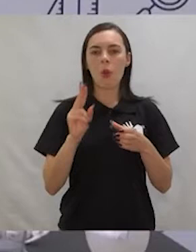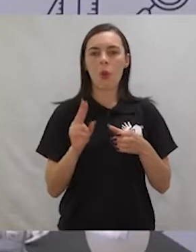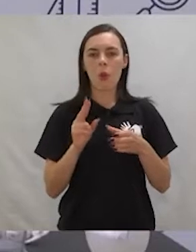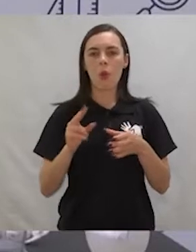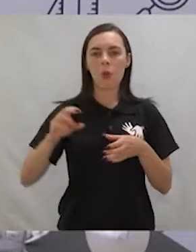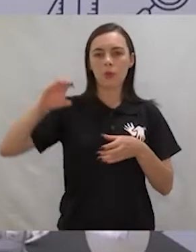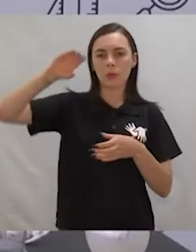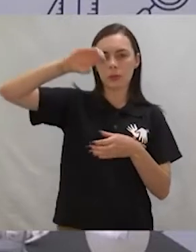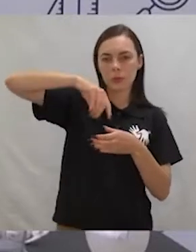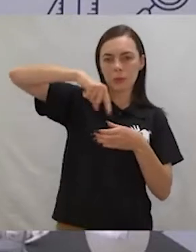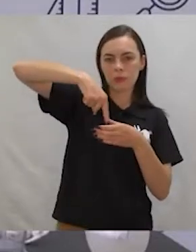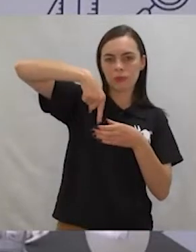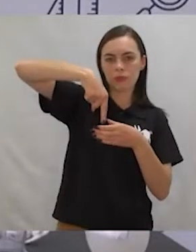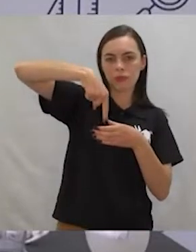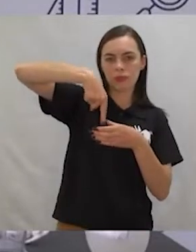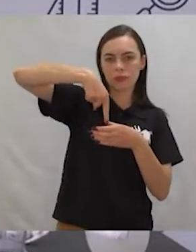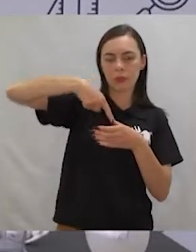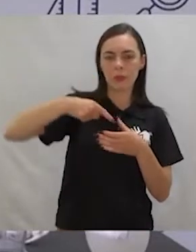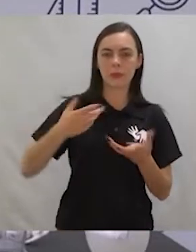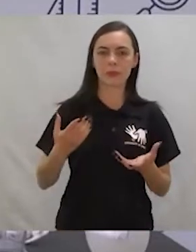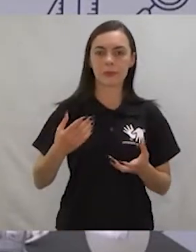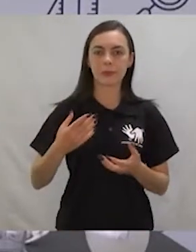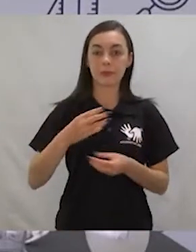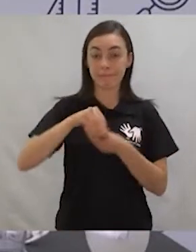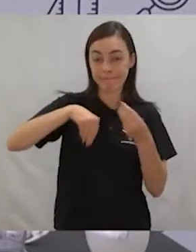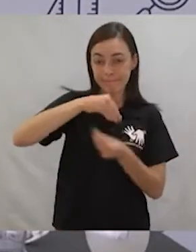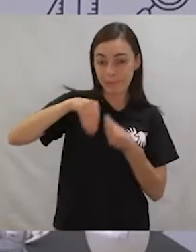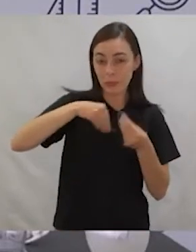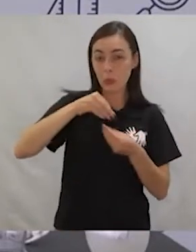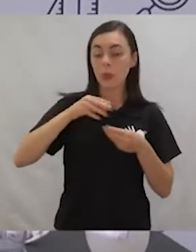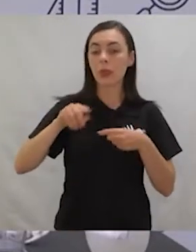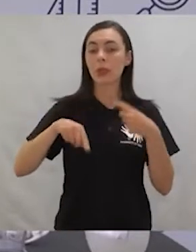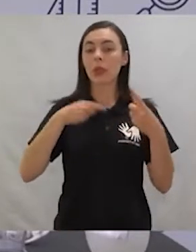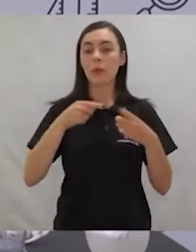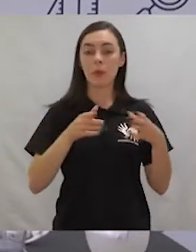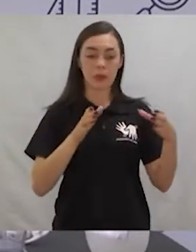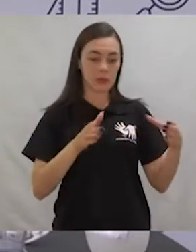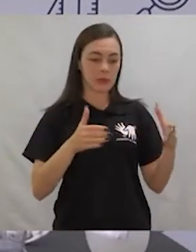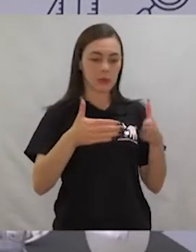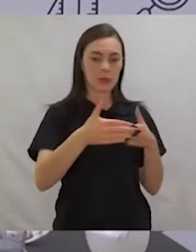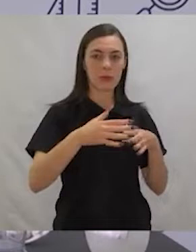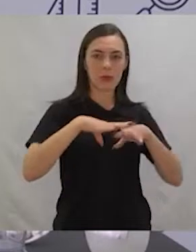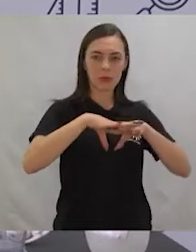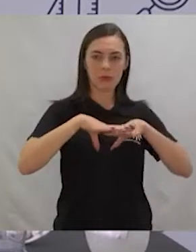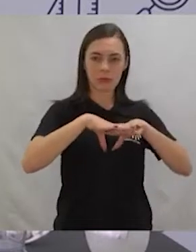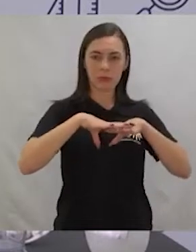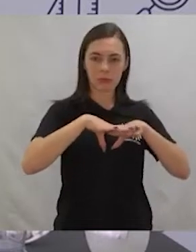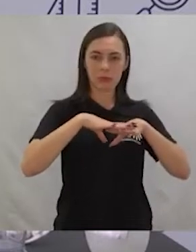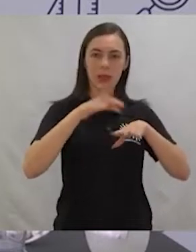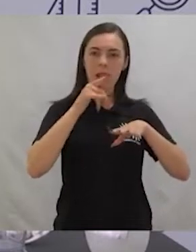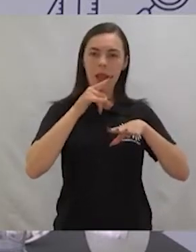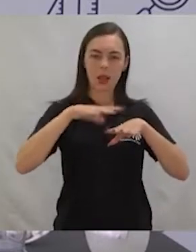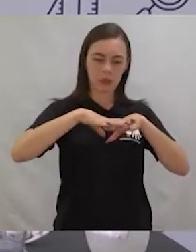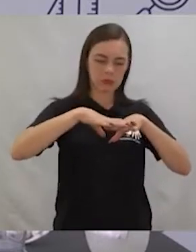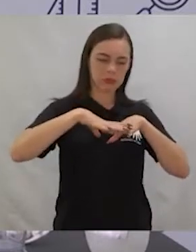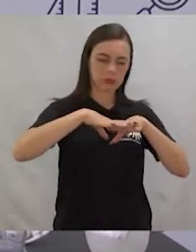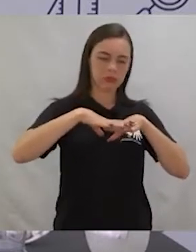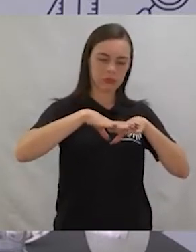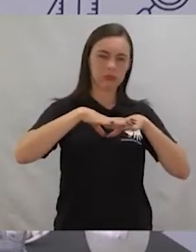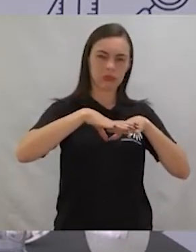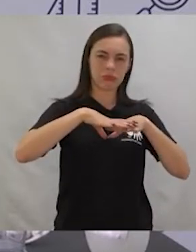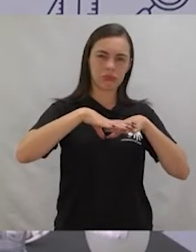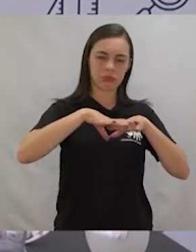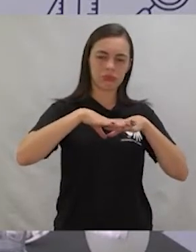bem. Depois que misturar bem, vocês vão pegar um recipiente, uma peneira, escorrer a água